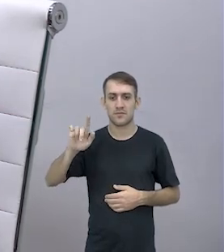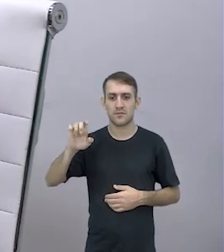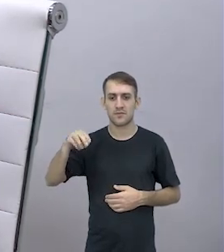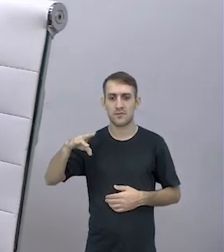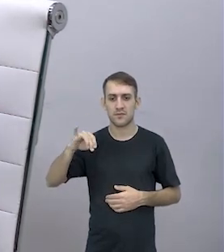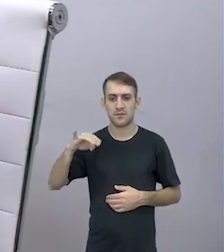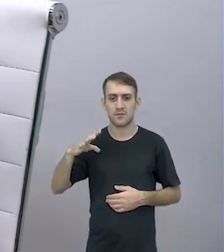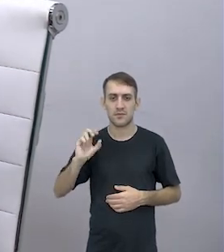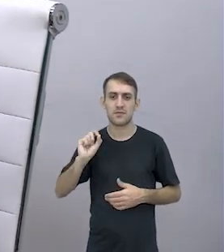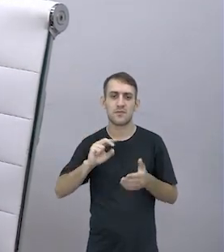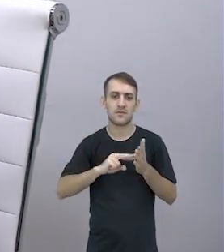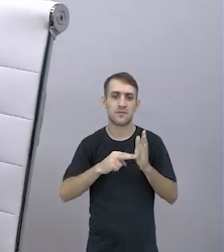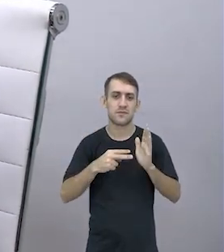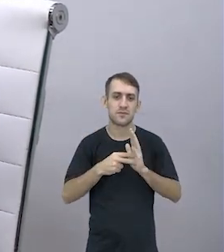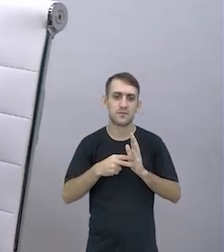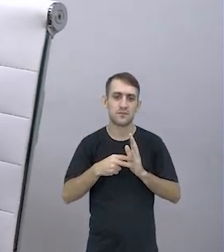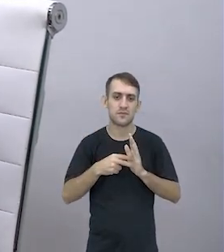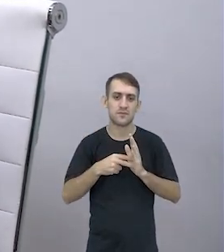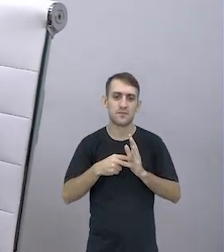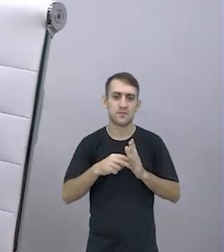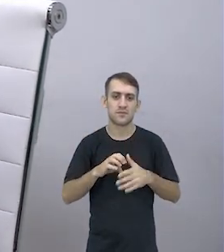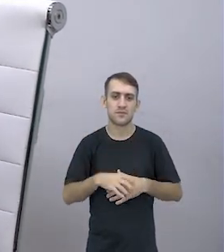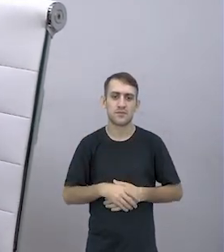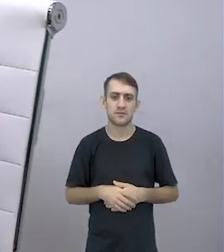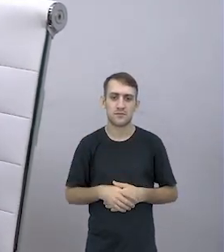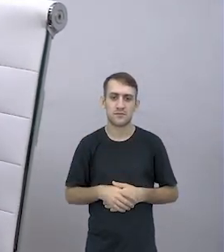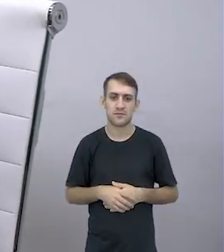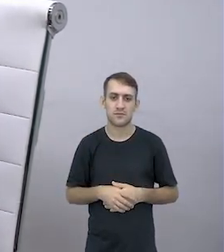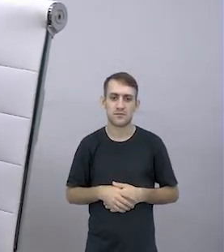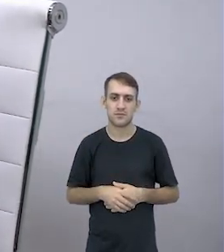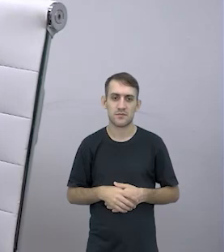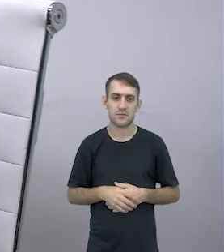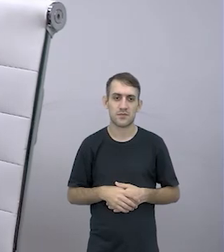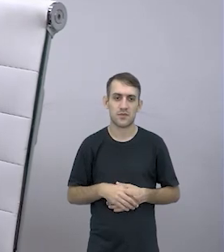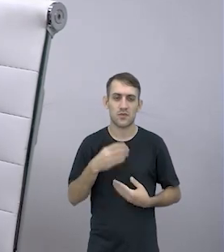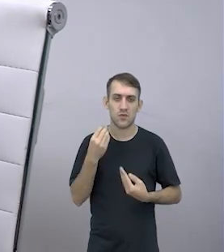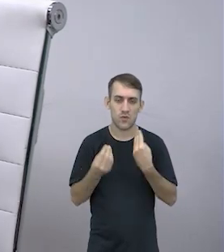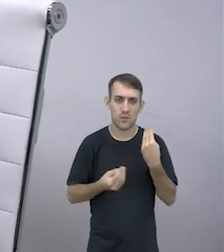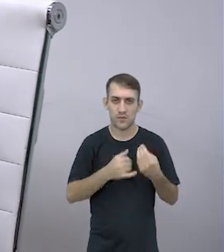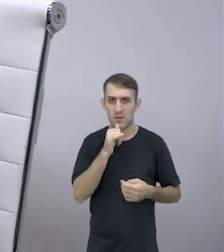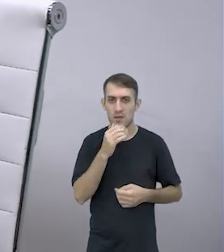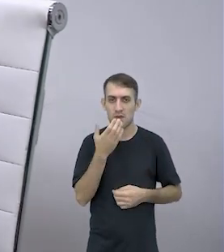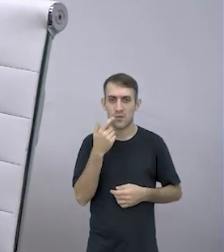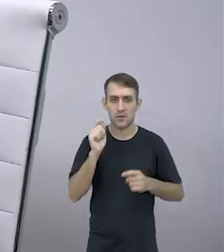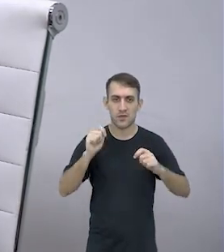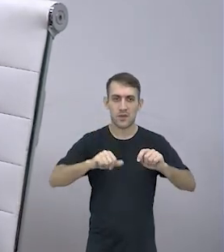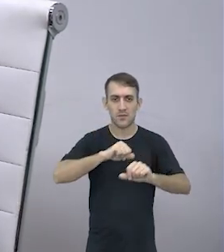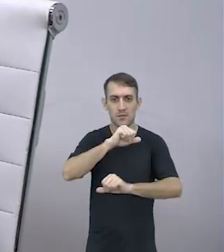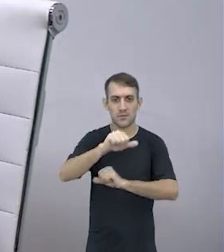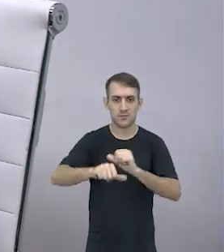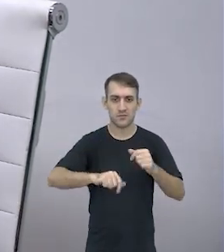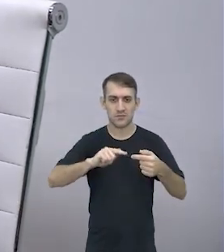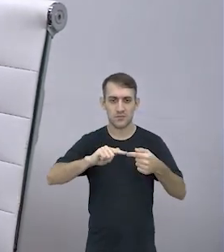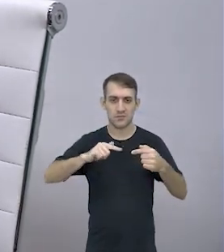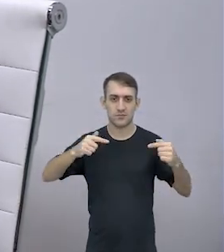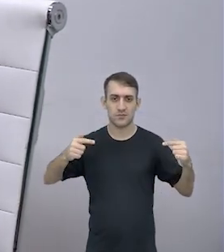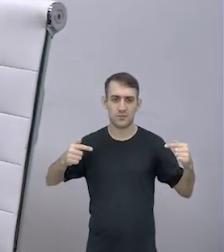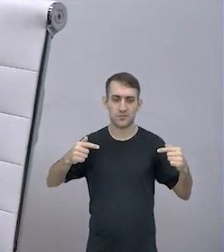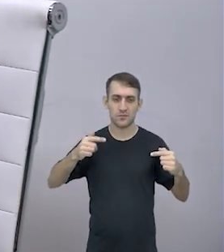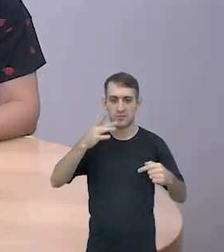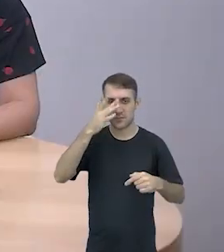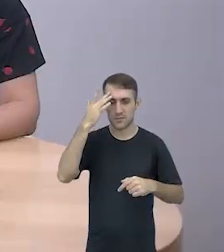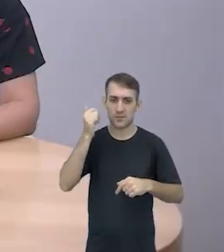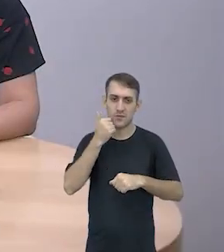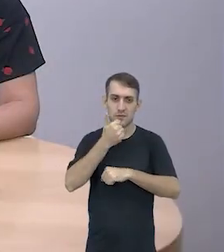que é a nutrigenômica, Kimie? Entenda como a comida pode reprogramar seus genes. Então, o cientista também